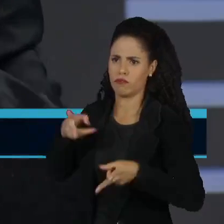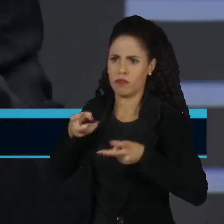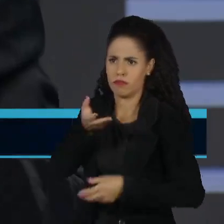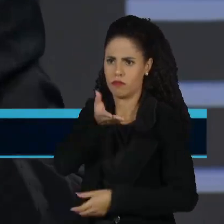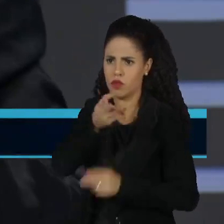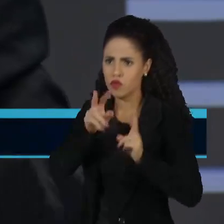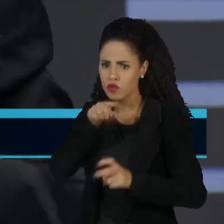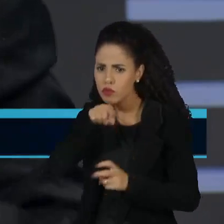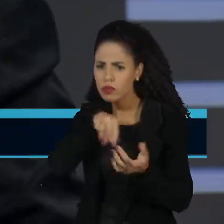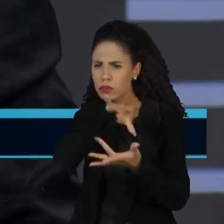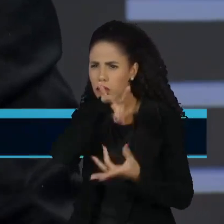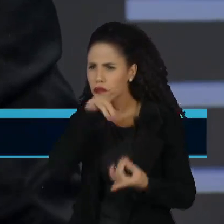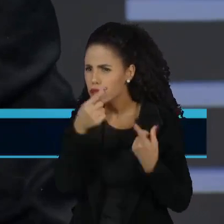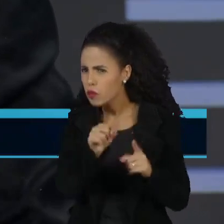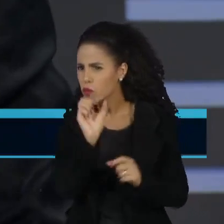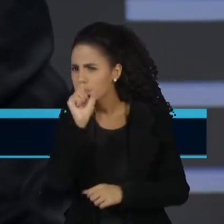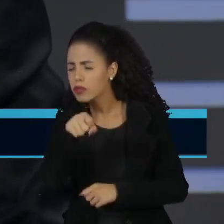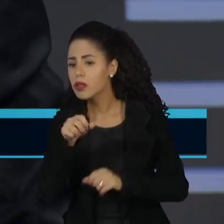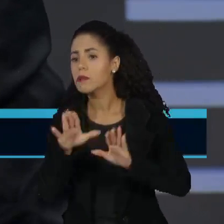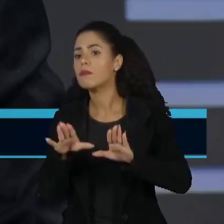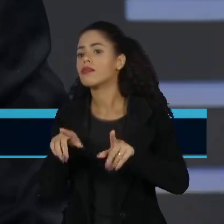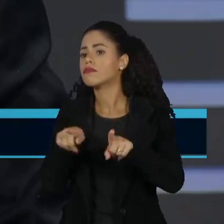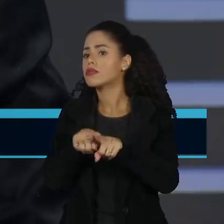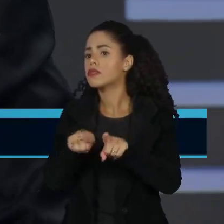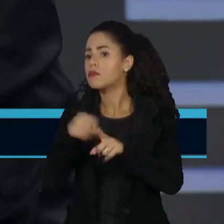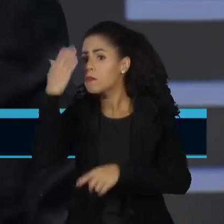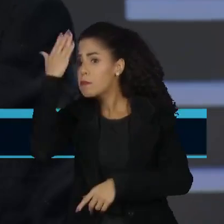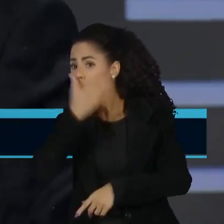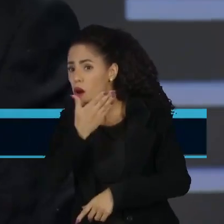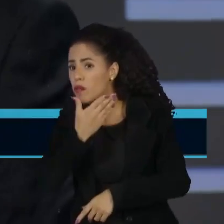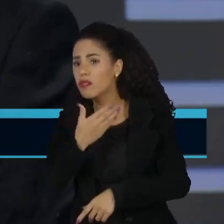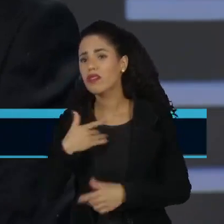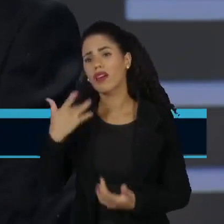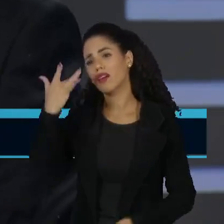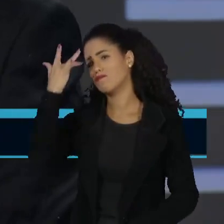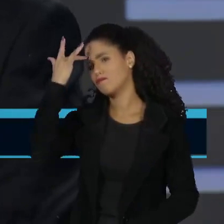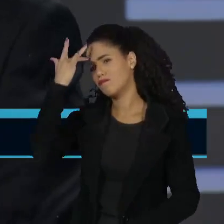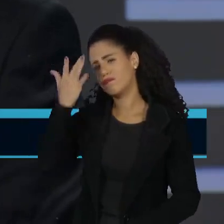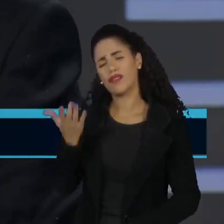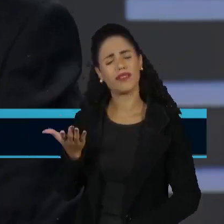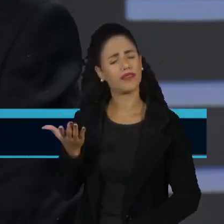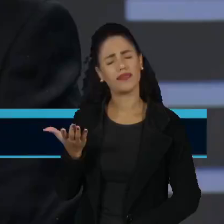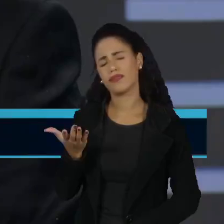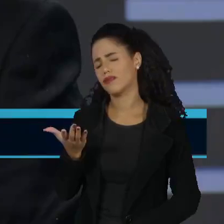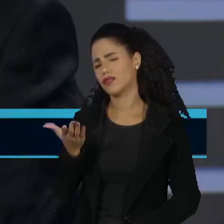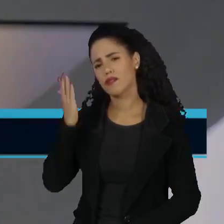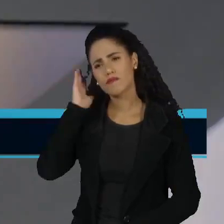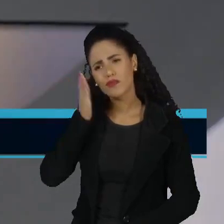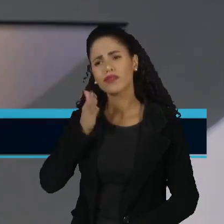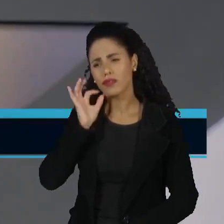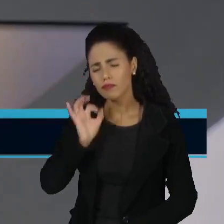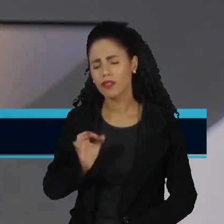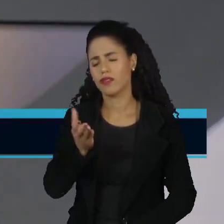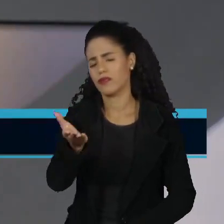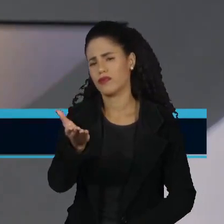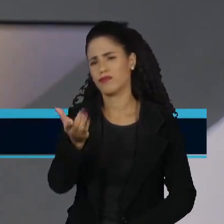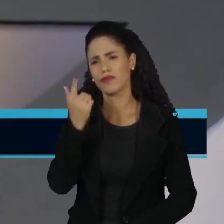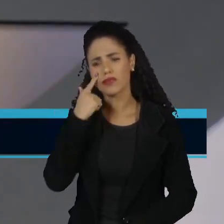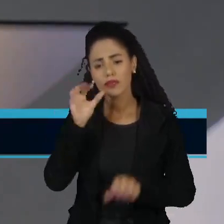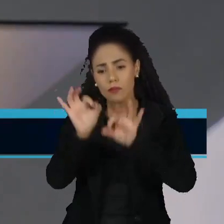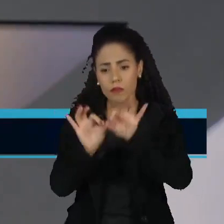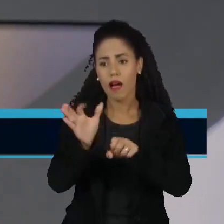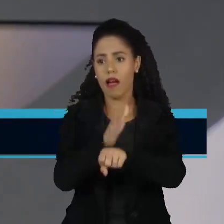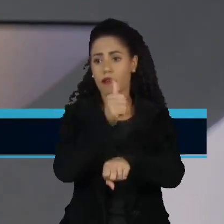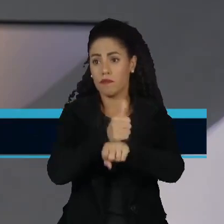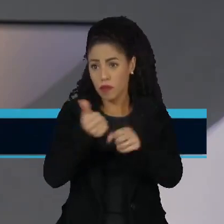em relação à democracia e tal, ainda é um atestado de uma estupidez geopolítica gigantesca, né? A ideia de um golpe